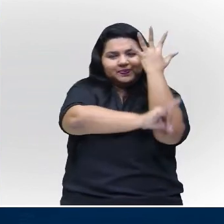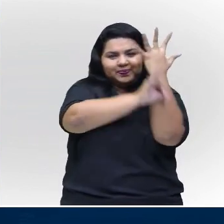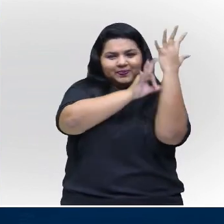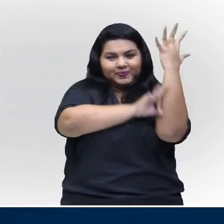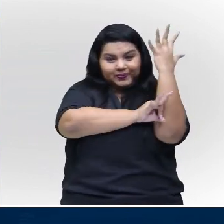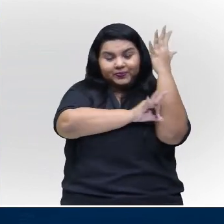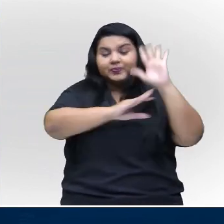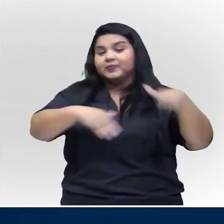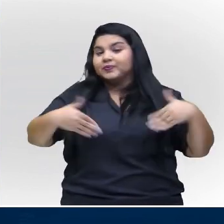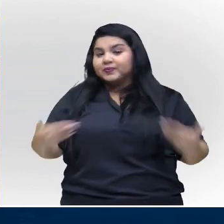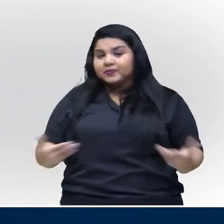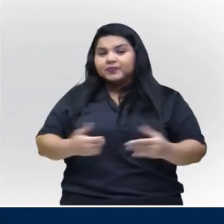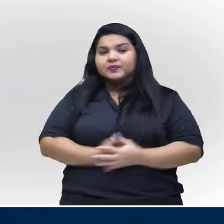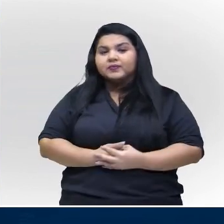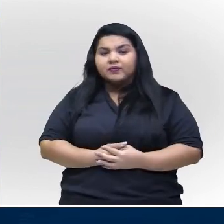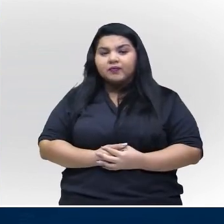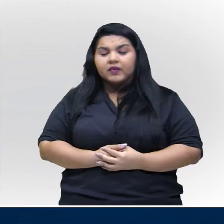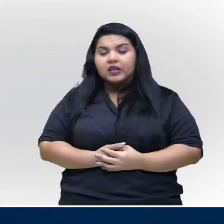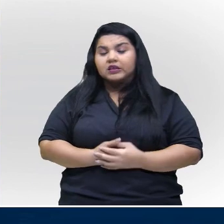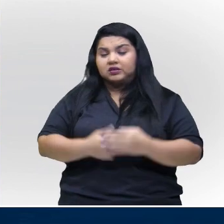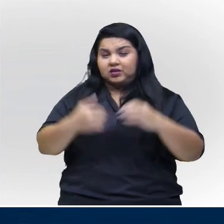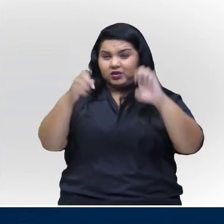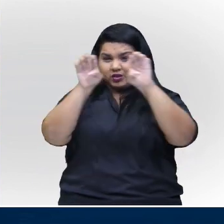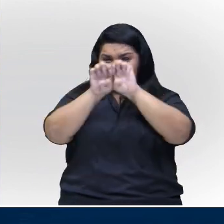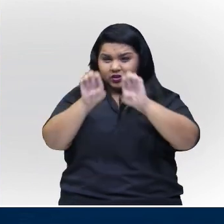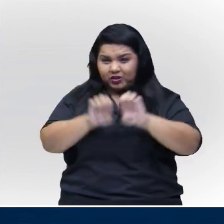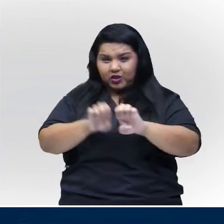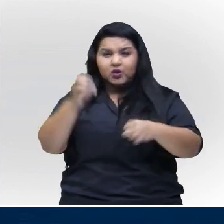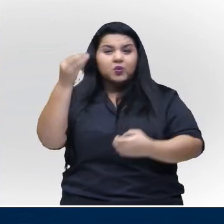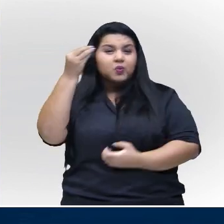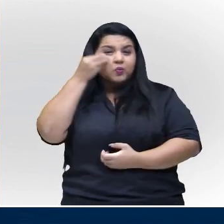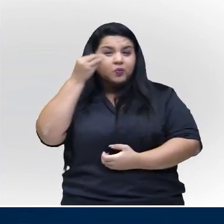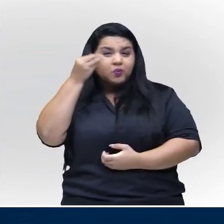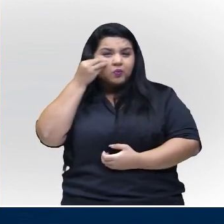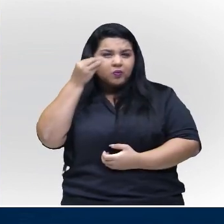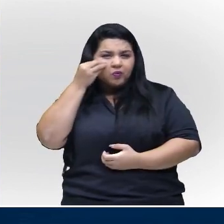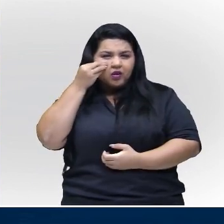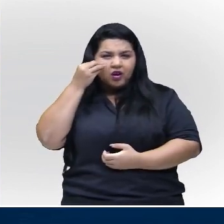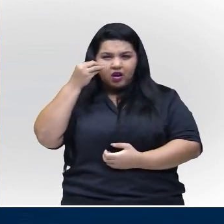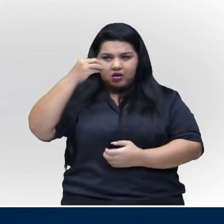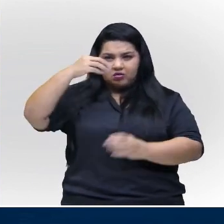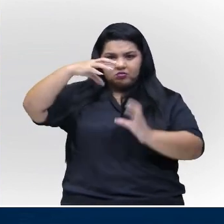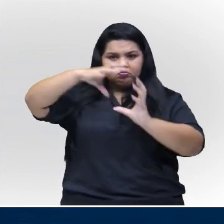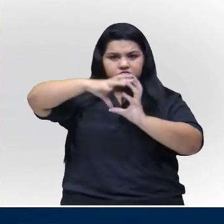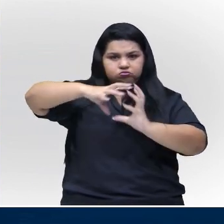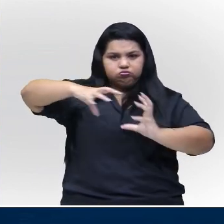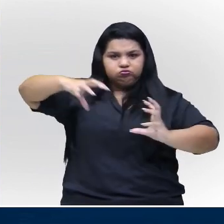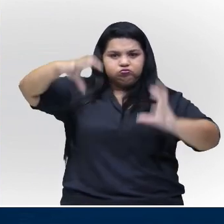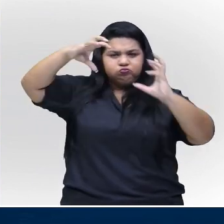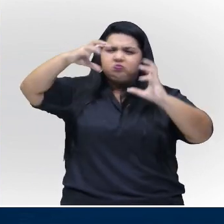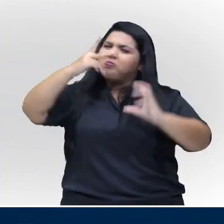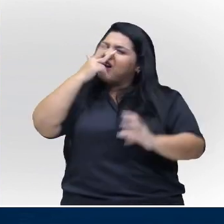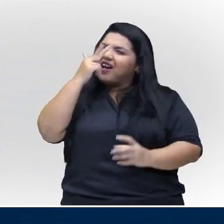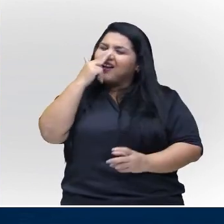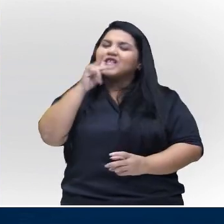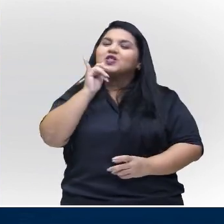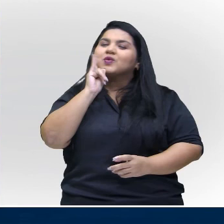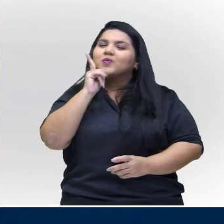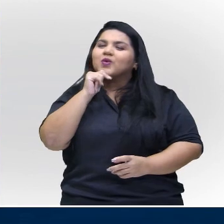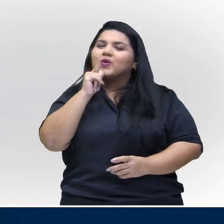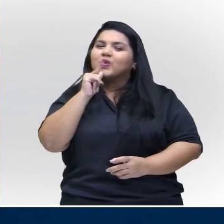Então, aqui, ó, essa estrutura que a gente está observando, como se fosse aqui uma grande bolsa, né, de água, é o